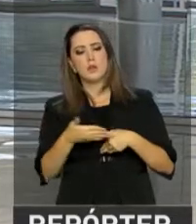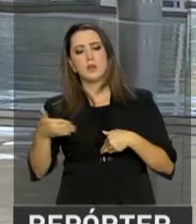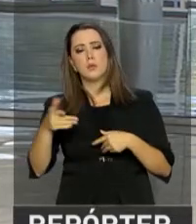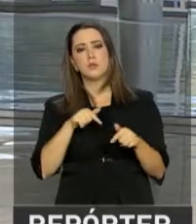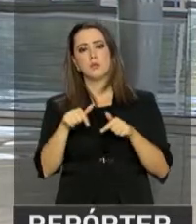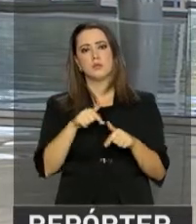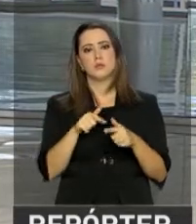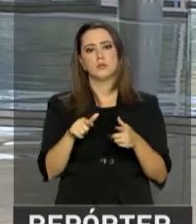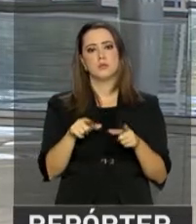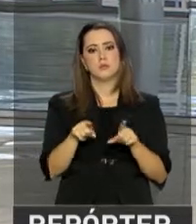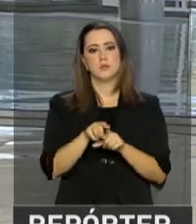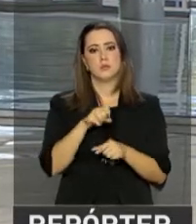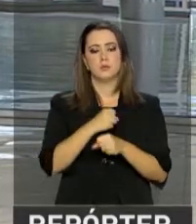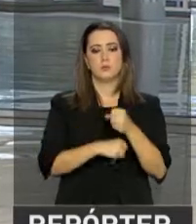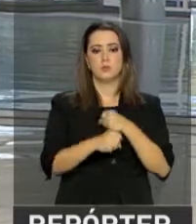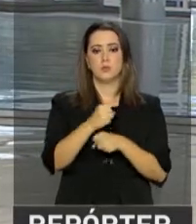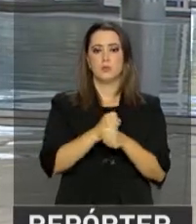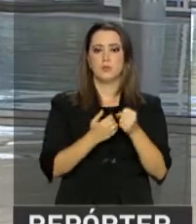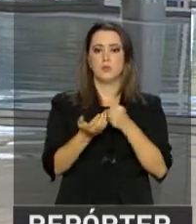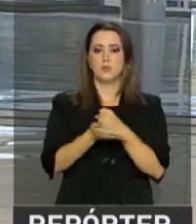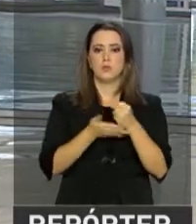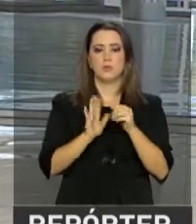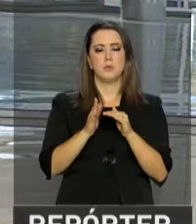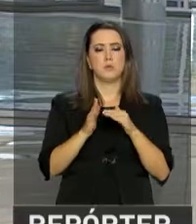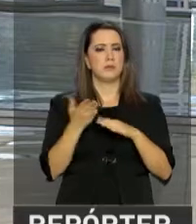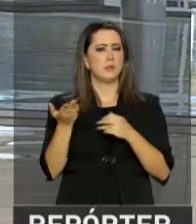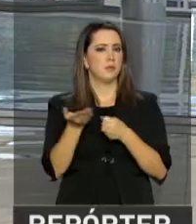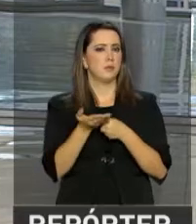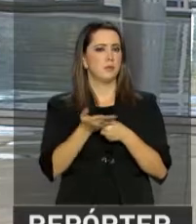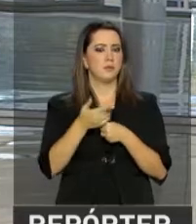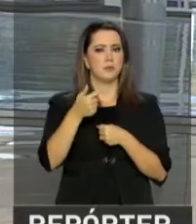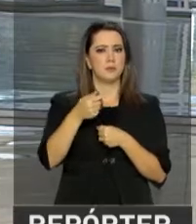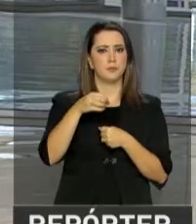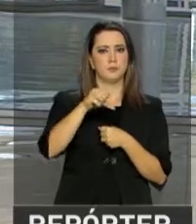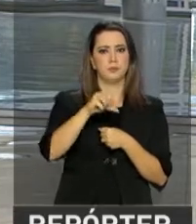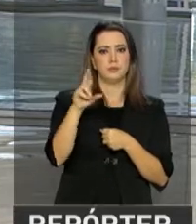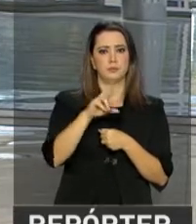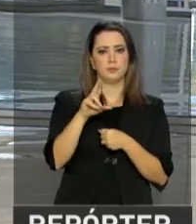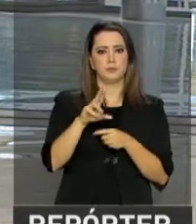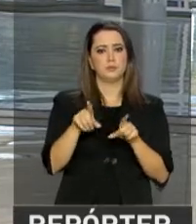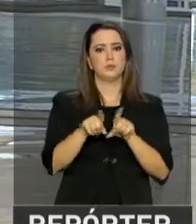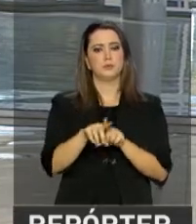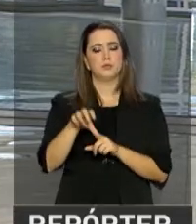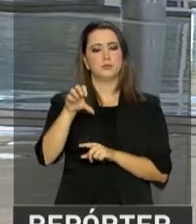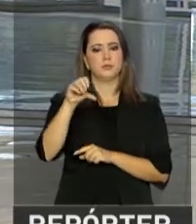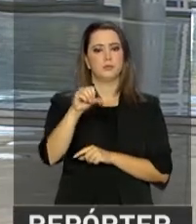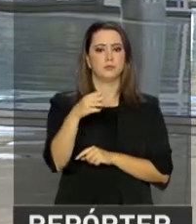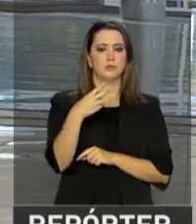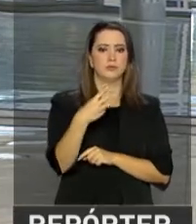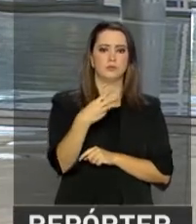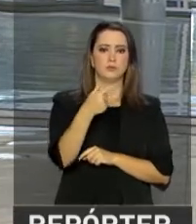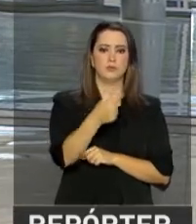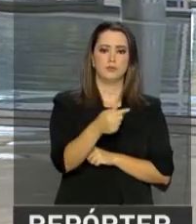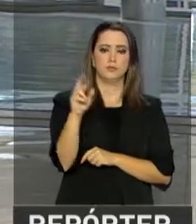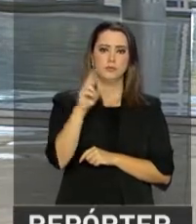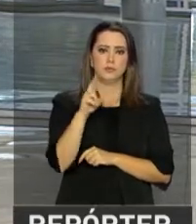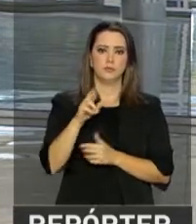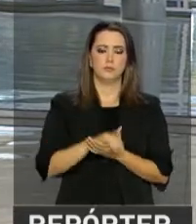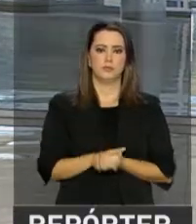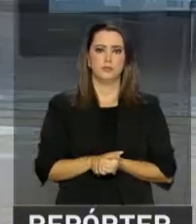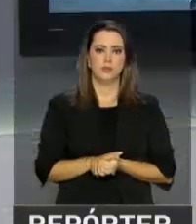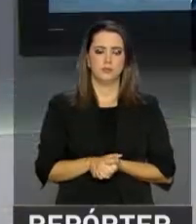trabalhado no ano base, mas a média fica entre R$ 79 e R$ 937.